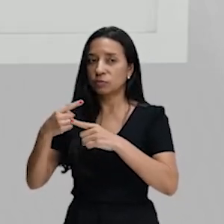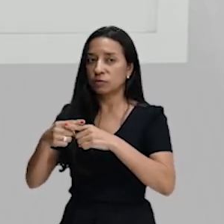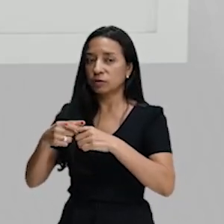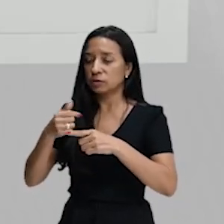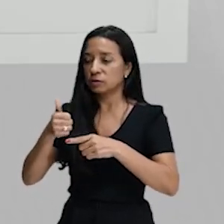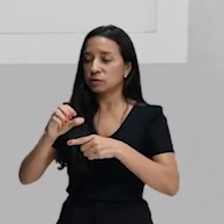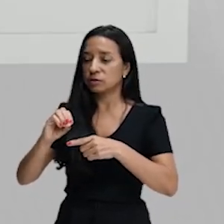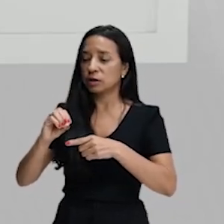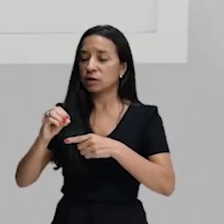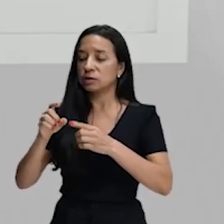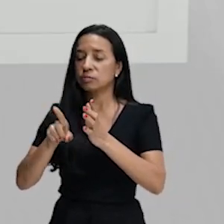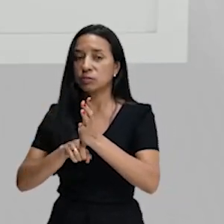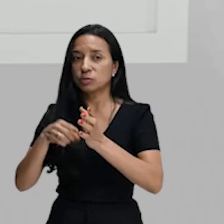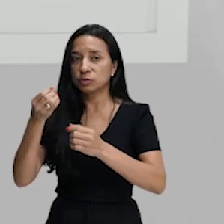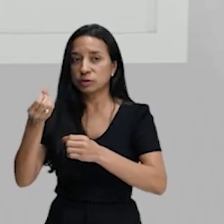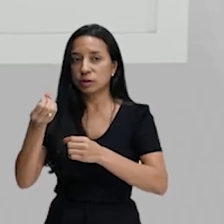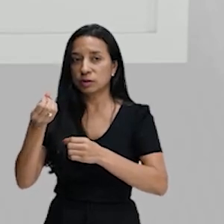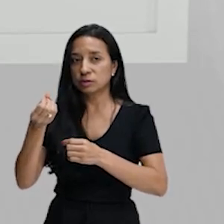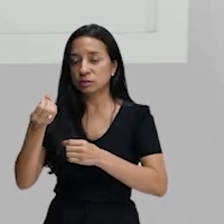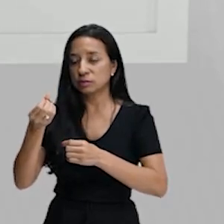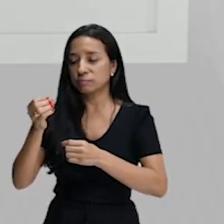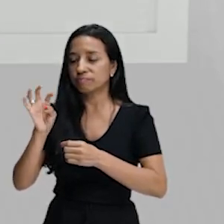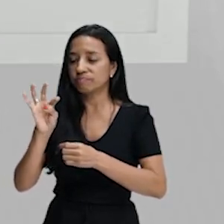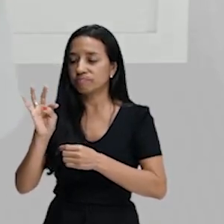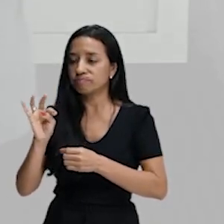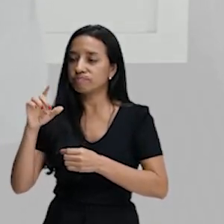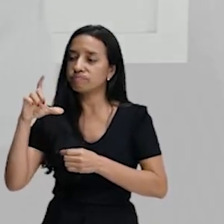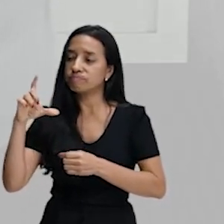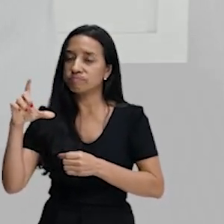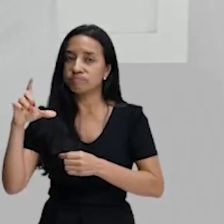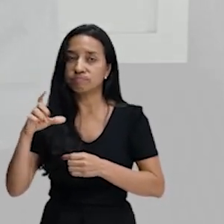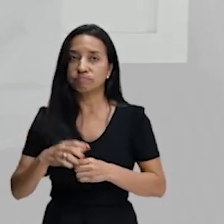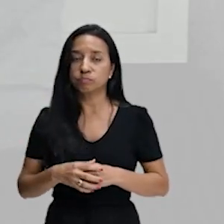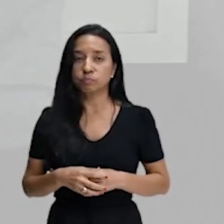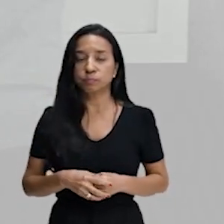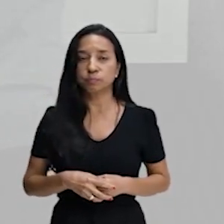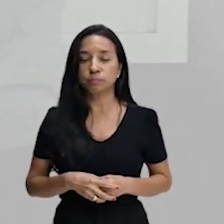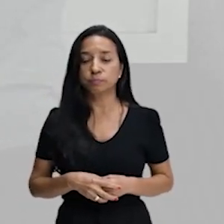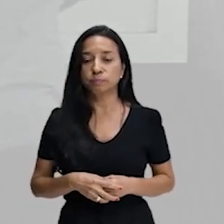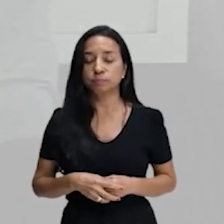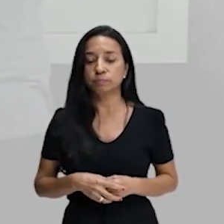2. A resultante, lá no ponto P,